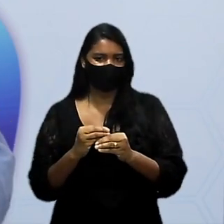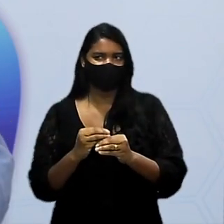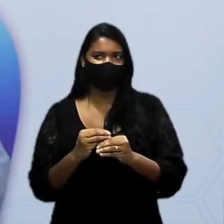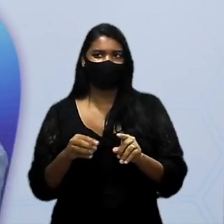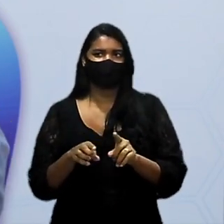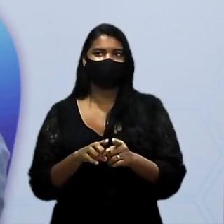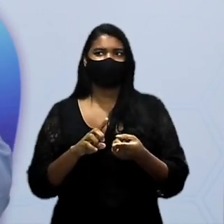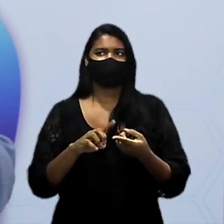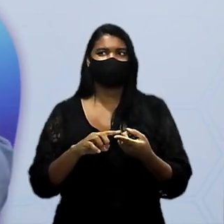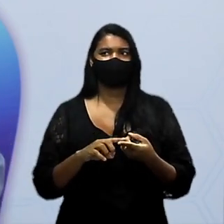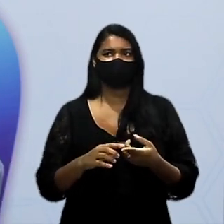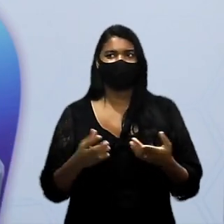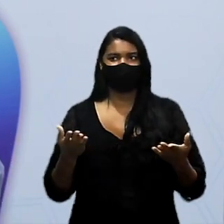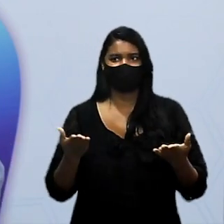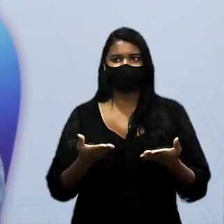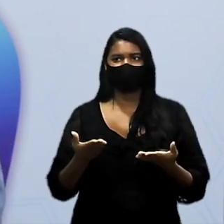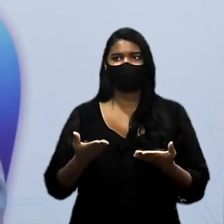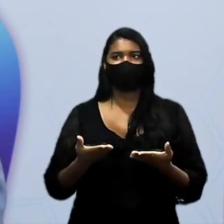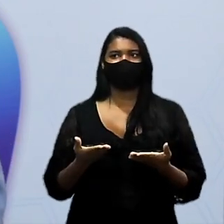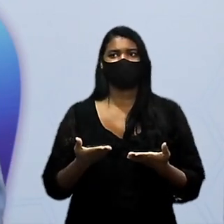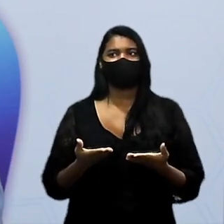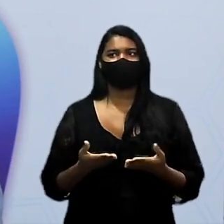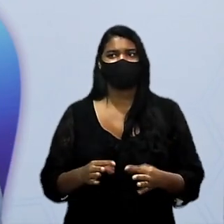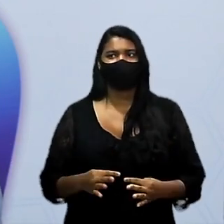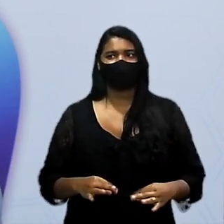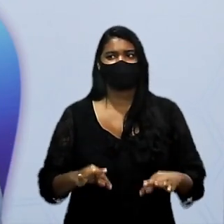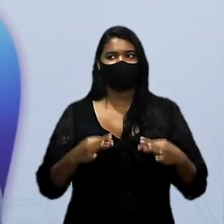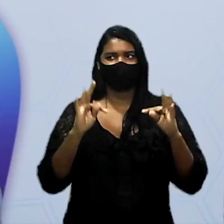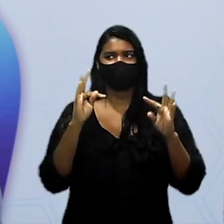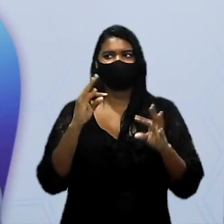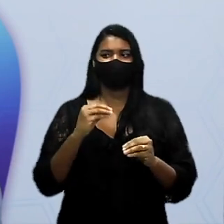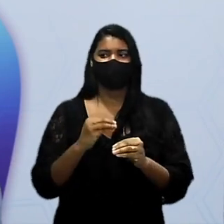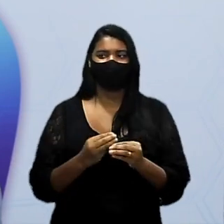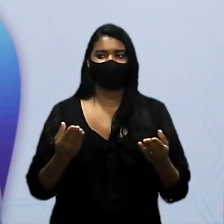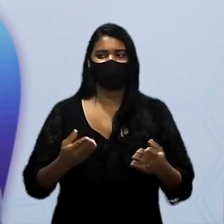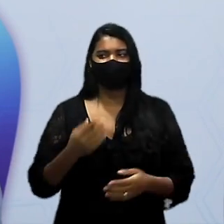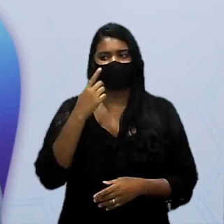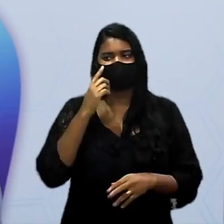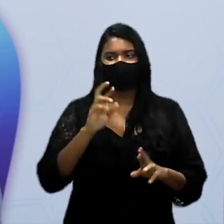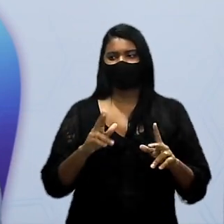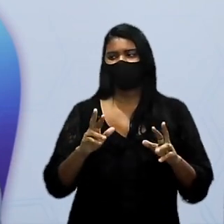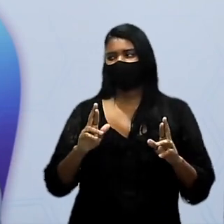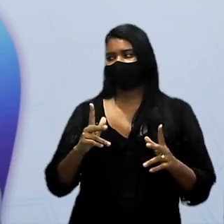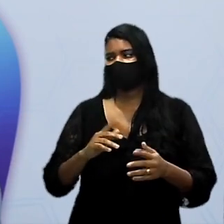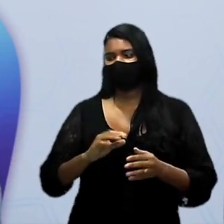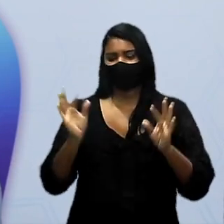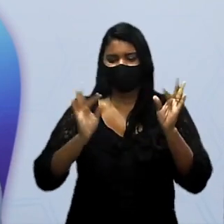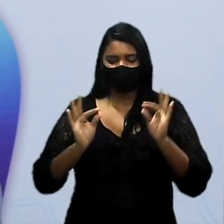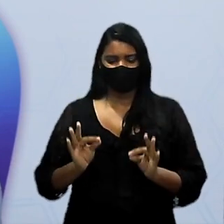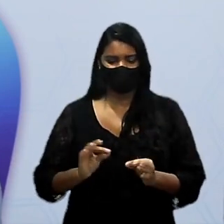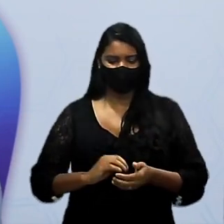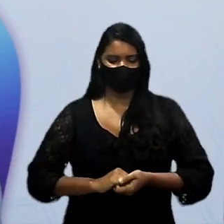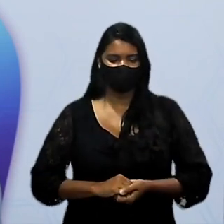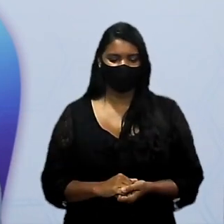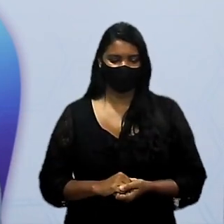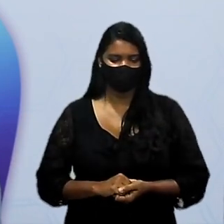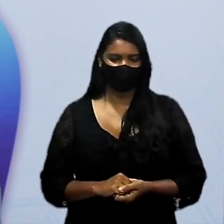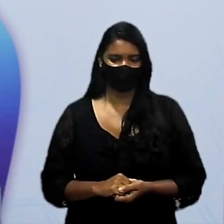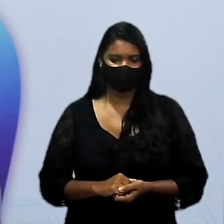daquela maneira. Hoje, no ambiente digital, a gente já enxerga algo diferente. Perfeito? Então,